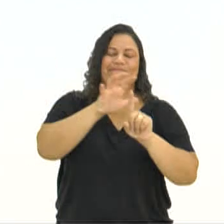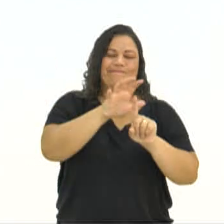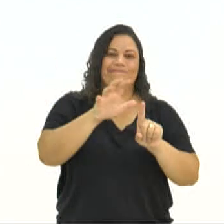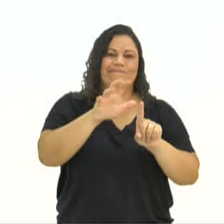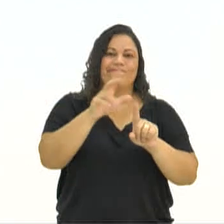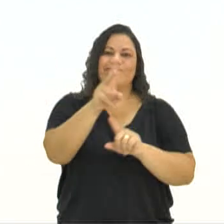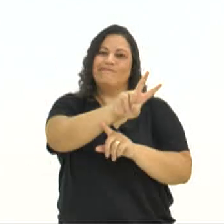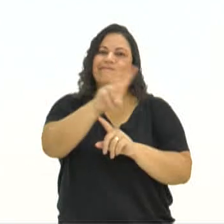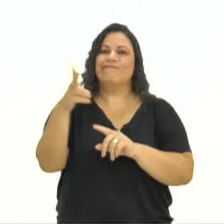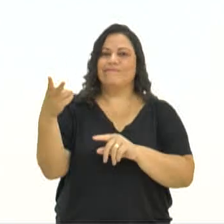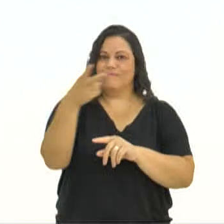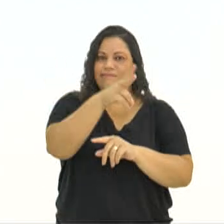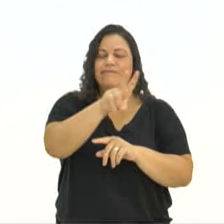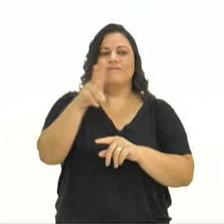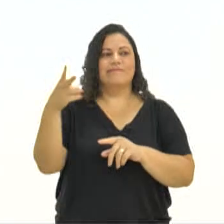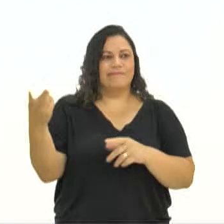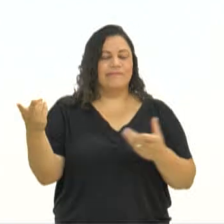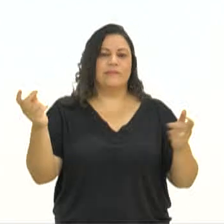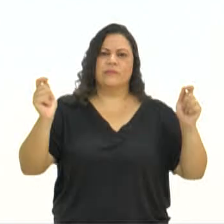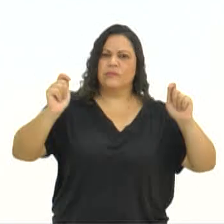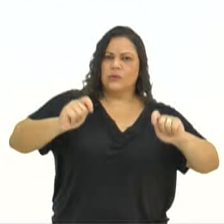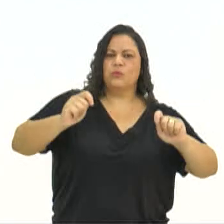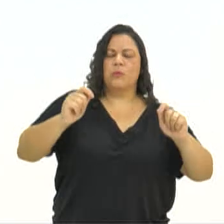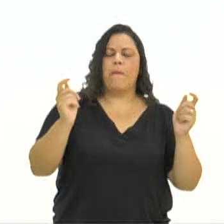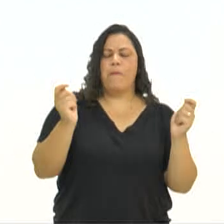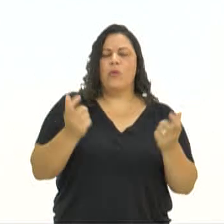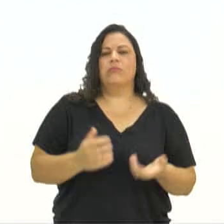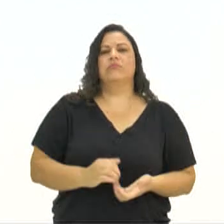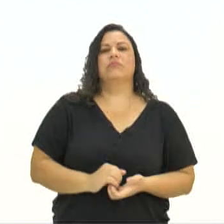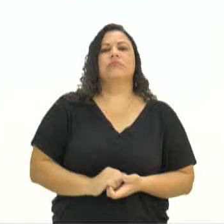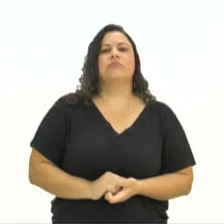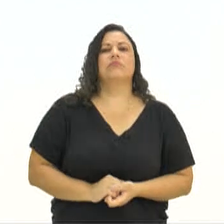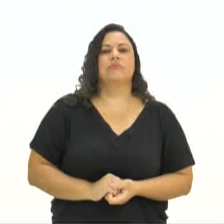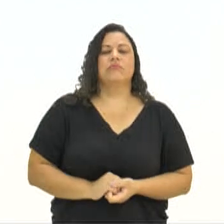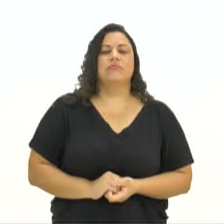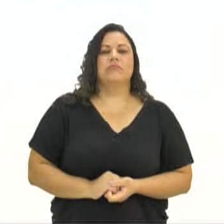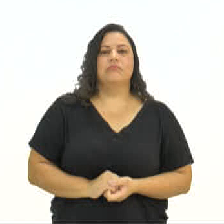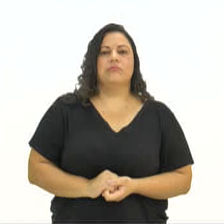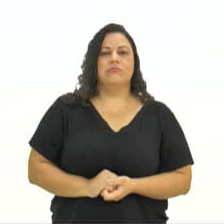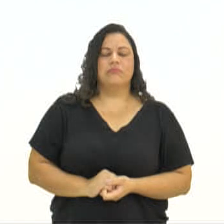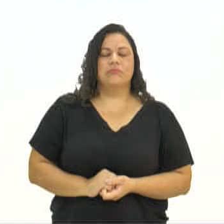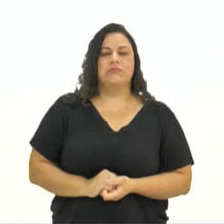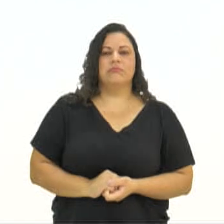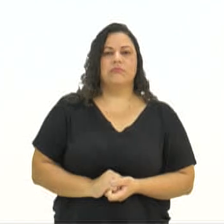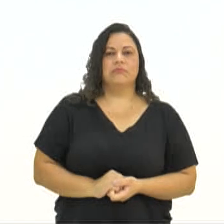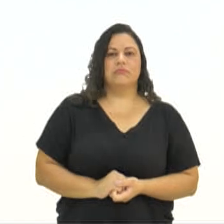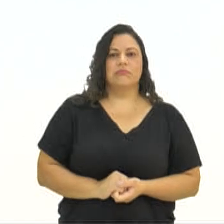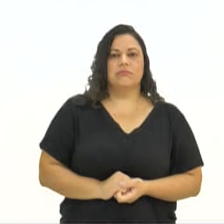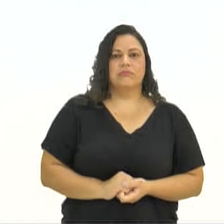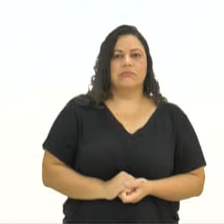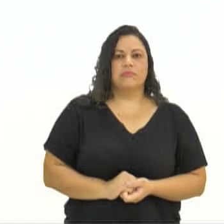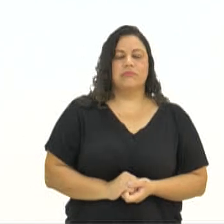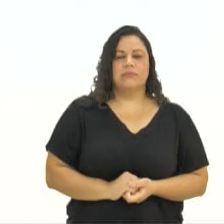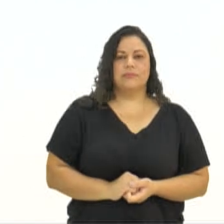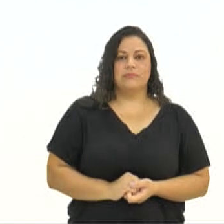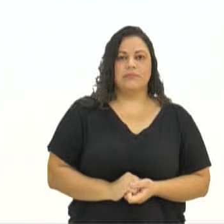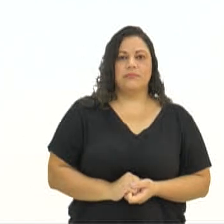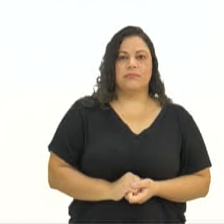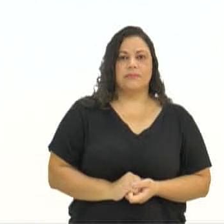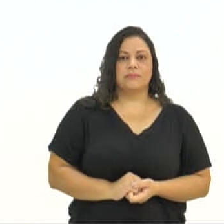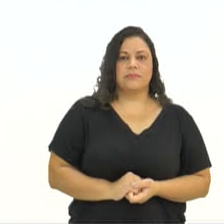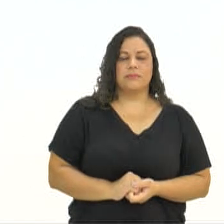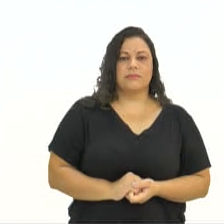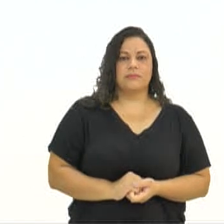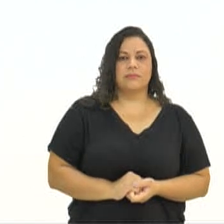correntes artísticas e o quanto uma pode sobrepor a outra. Discussões que cobram na atualidade cada vez que